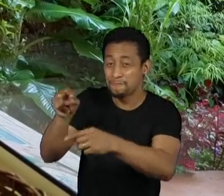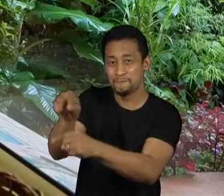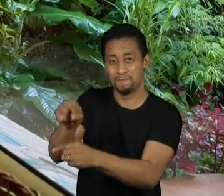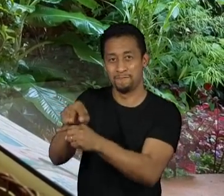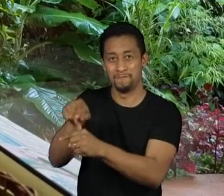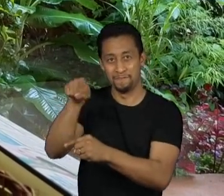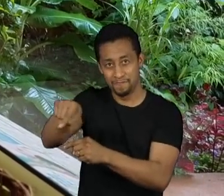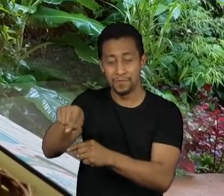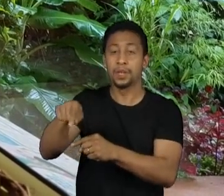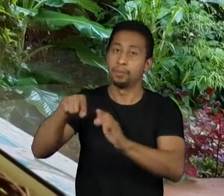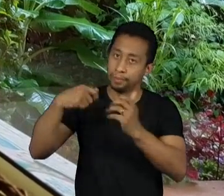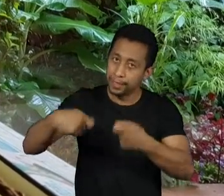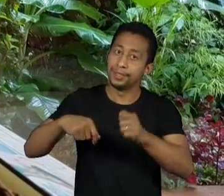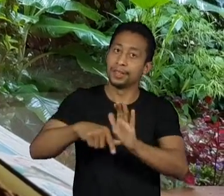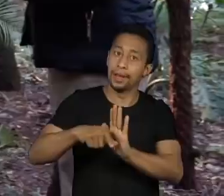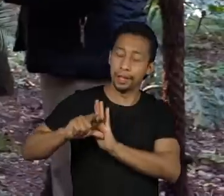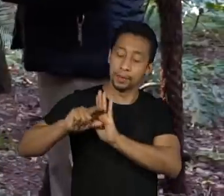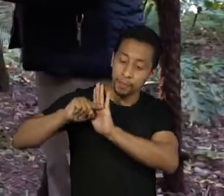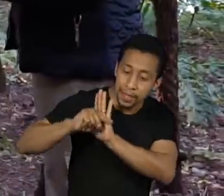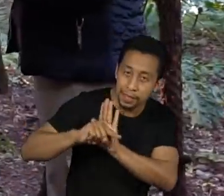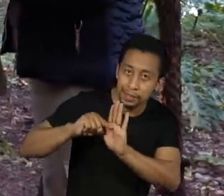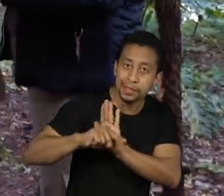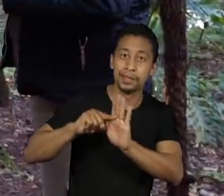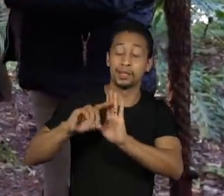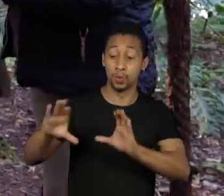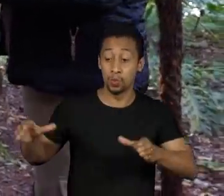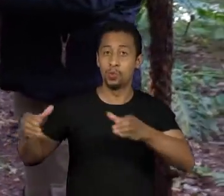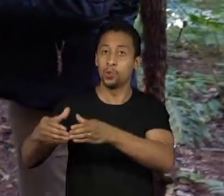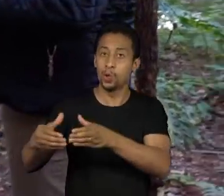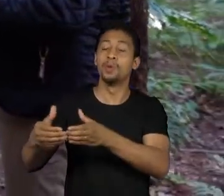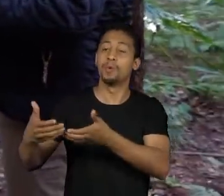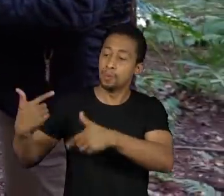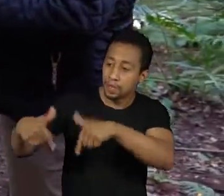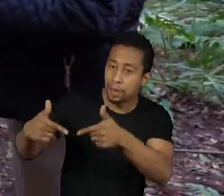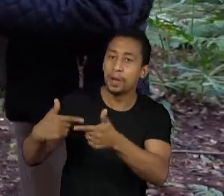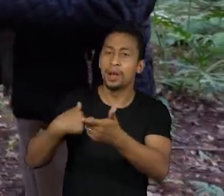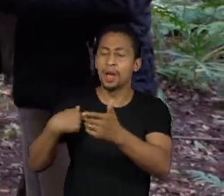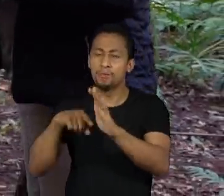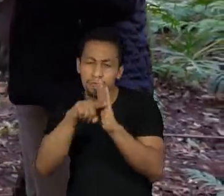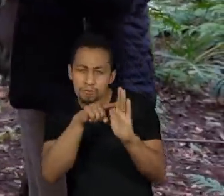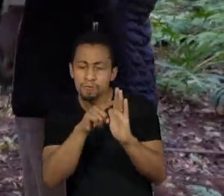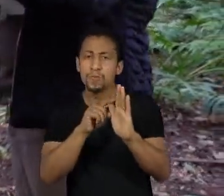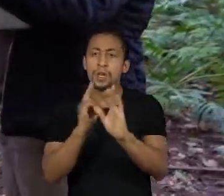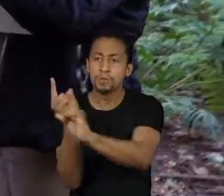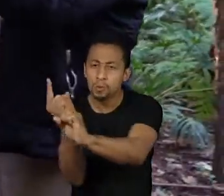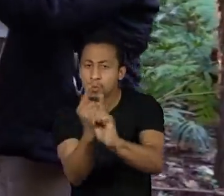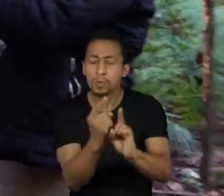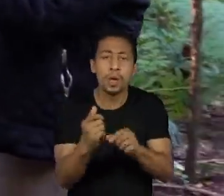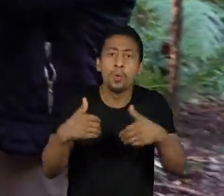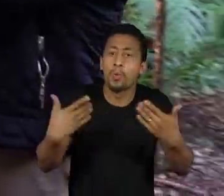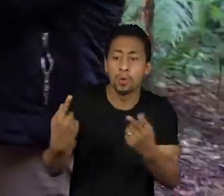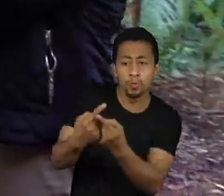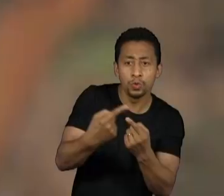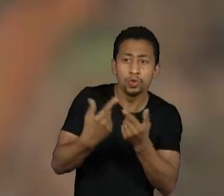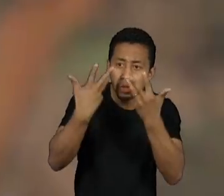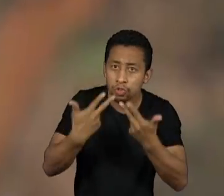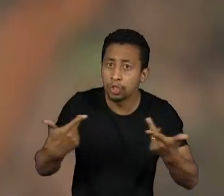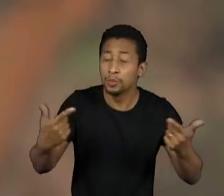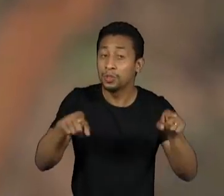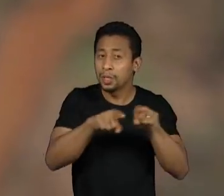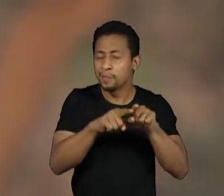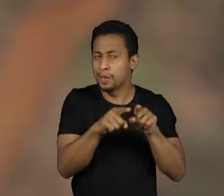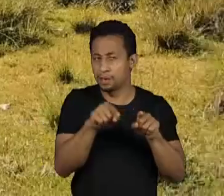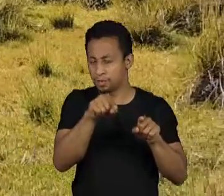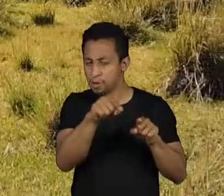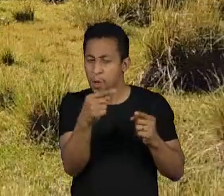isso precisa de pesquisa, precisa de gente no campo levantando informações para a espécie, conhecer as ameaças, por que